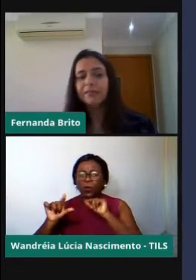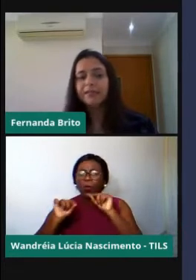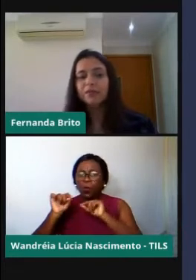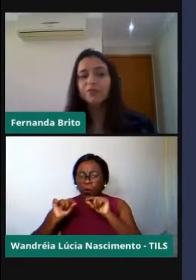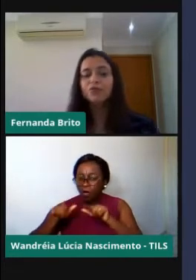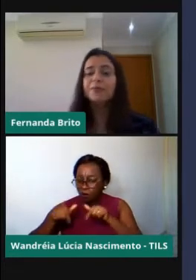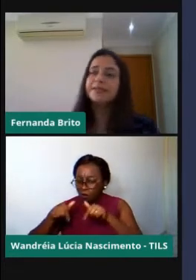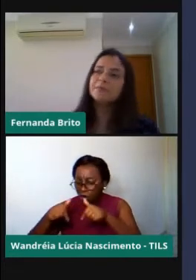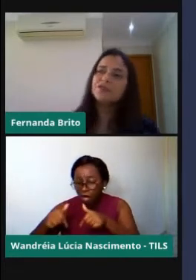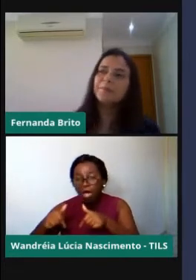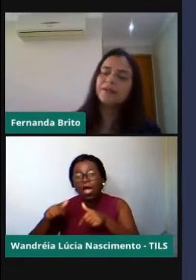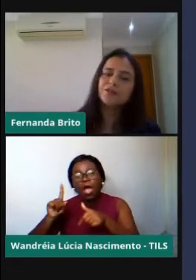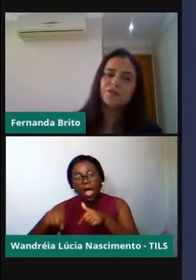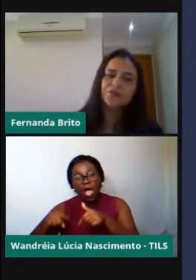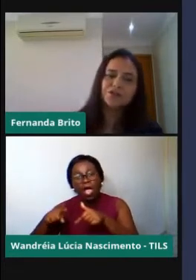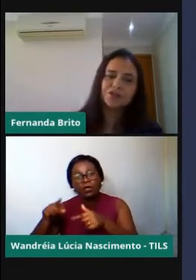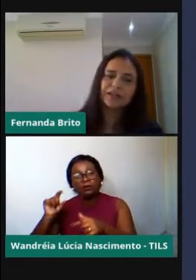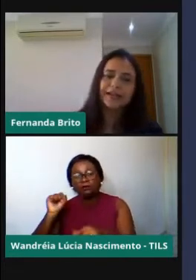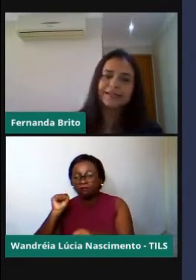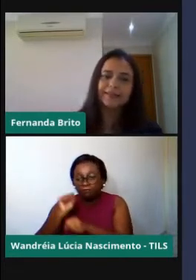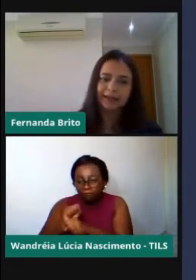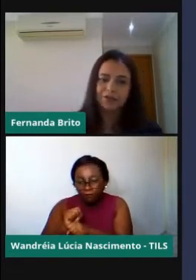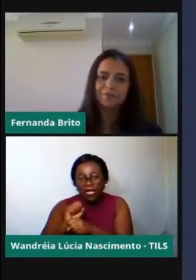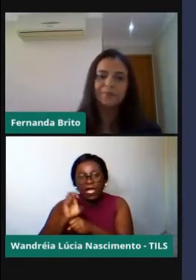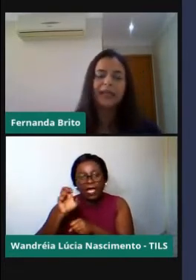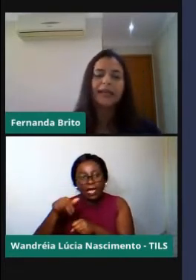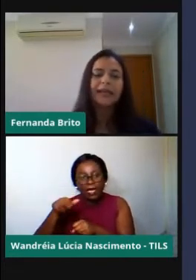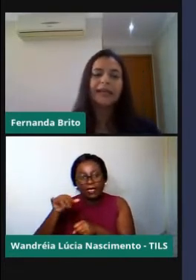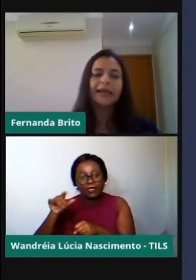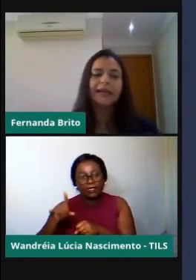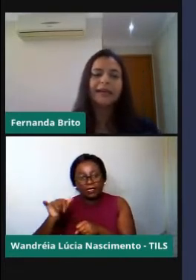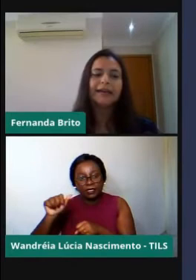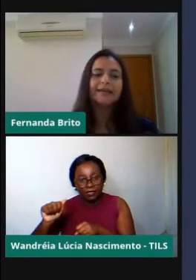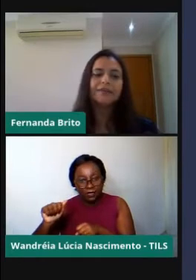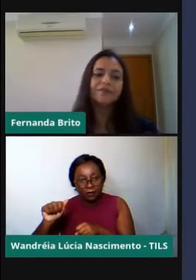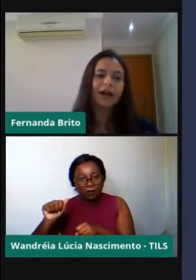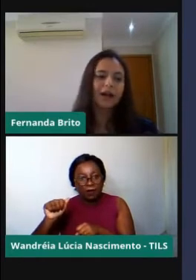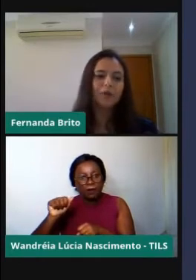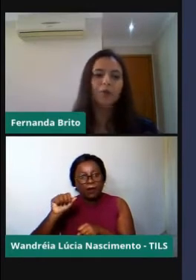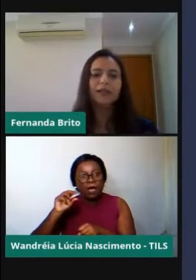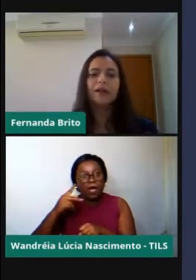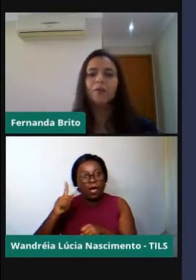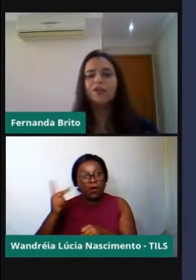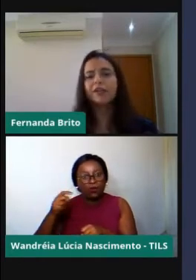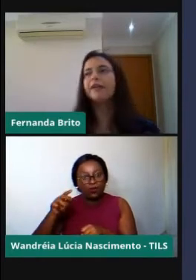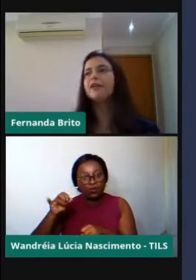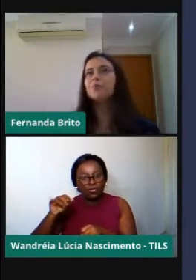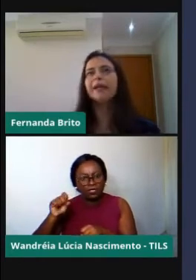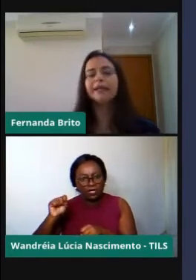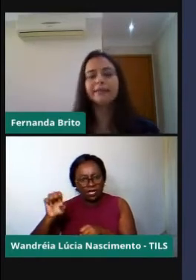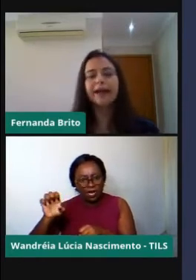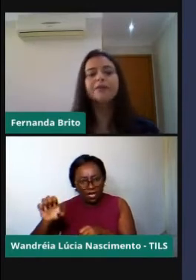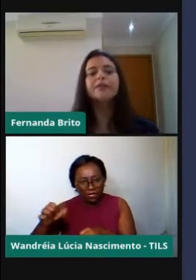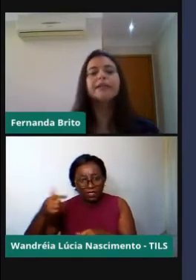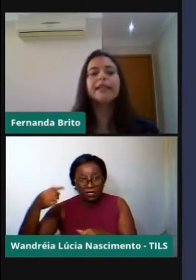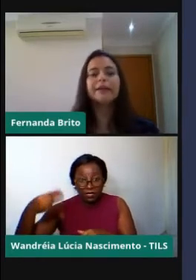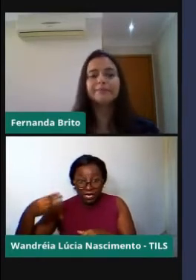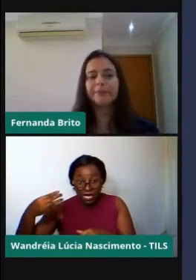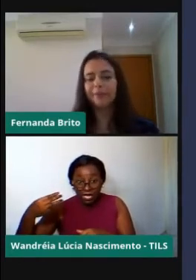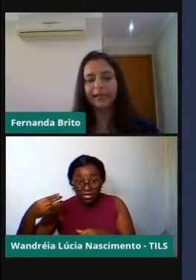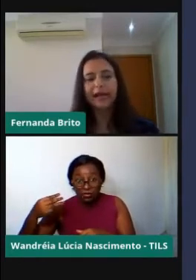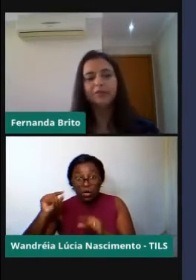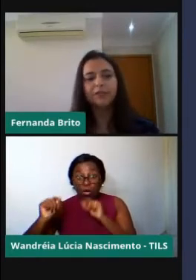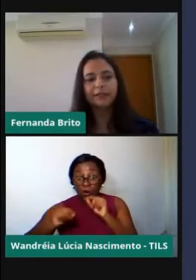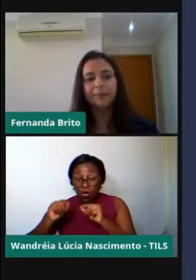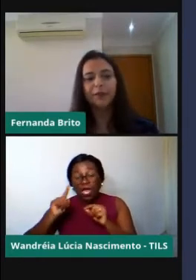através da inibição de uma enzima chamada de fosfodiesterase 3. Esse fármaco, ele é um antiagregante plaquetário, né, ele